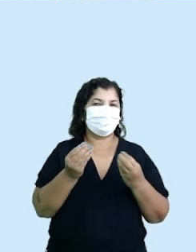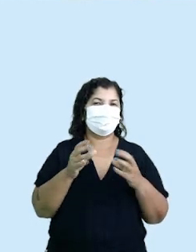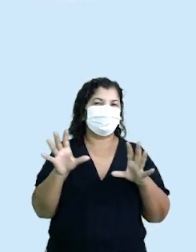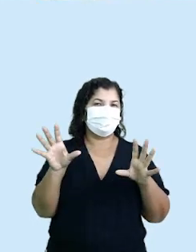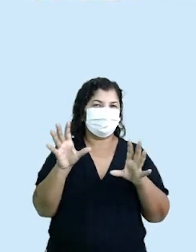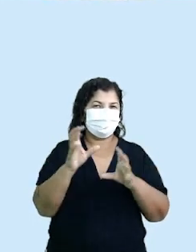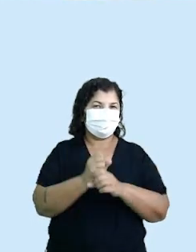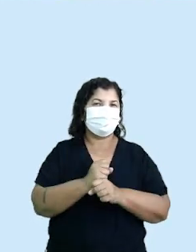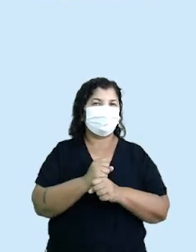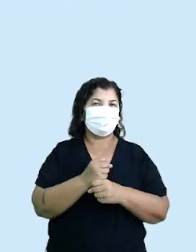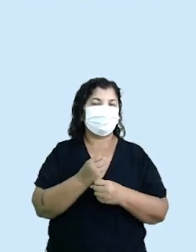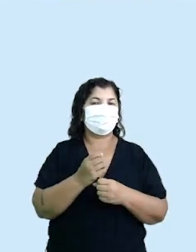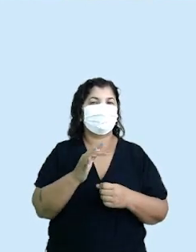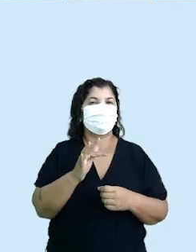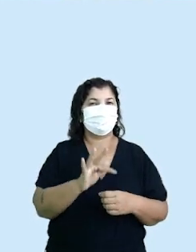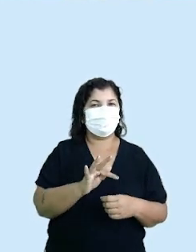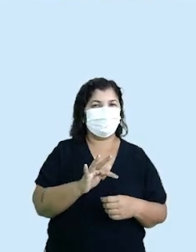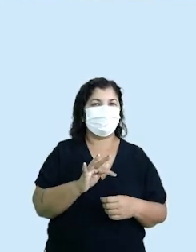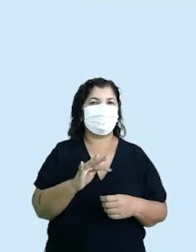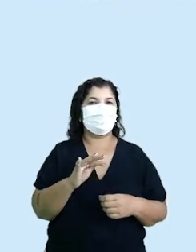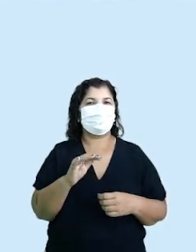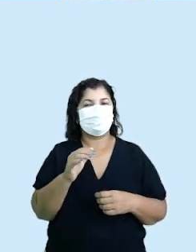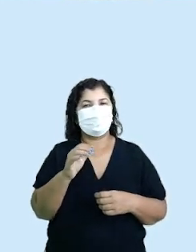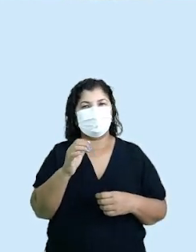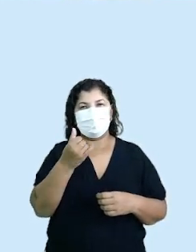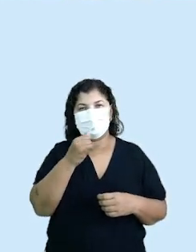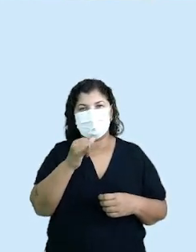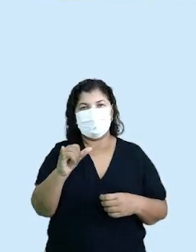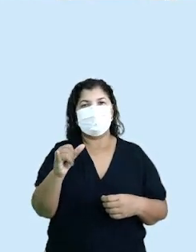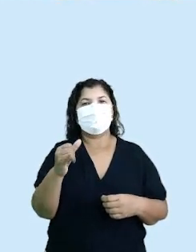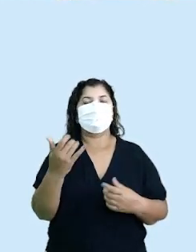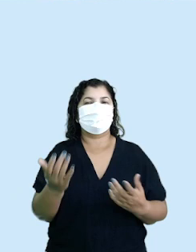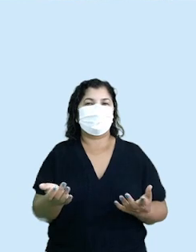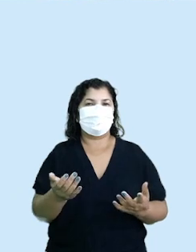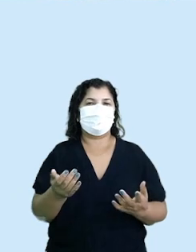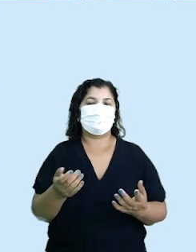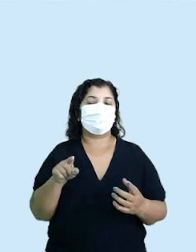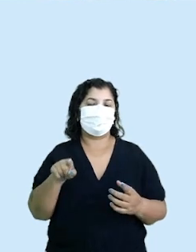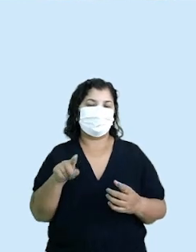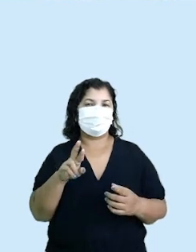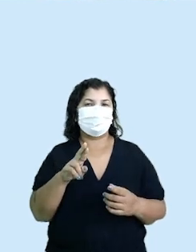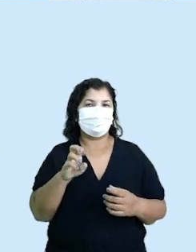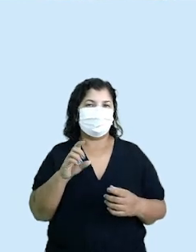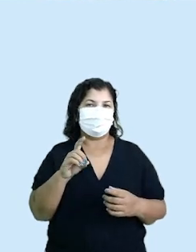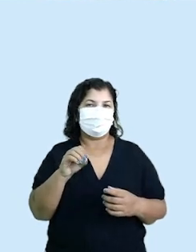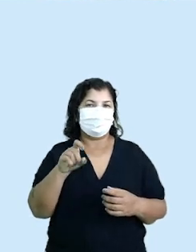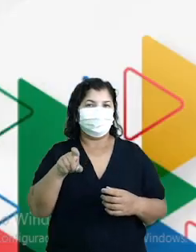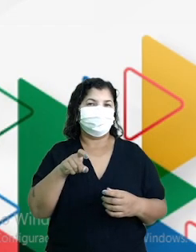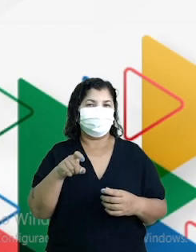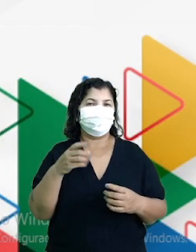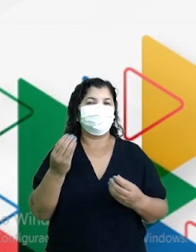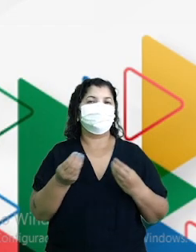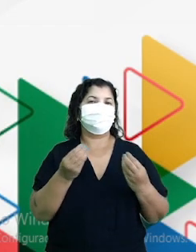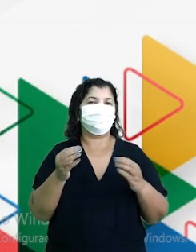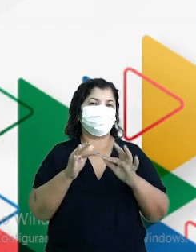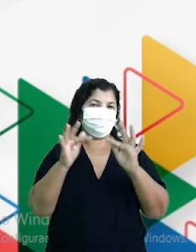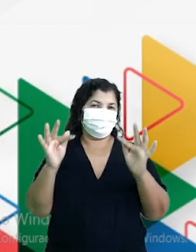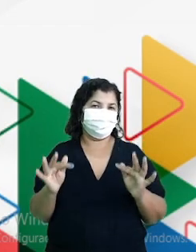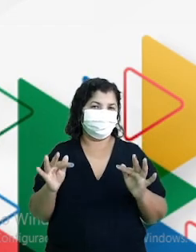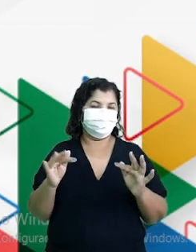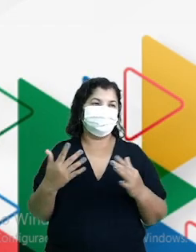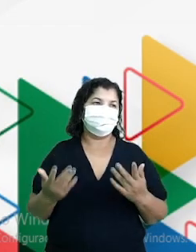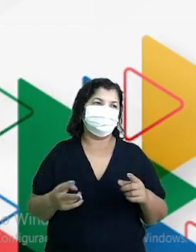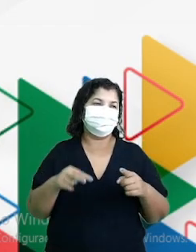força eletromotriz das reações redoxes? A gente já tinha visto aí, a gente vai relembrar aqui agora, que esse